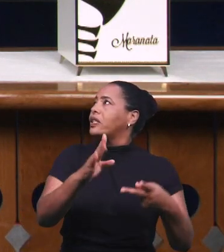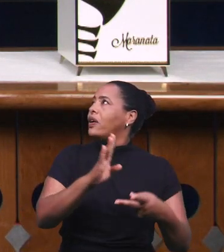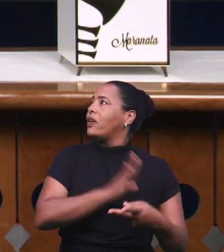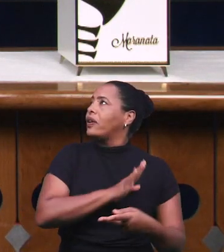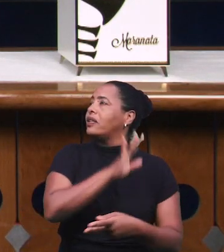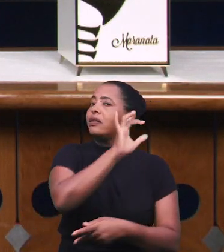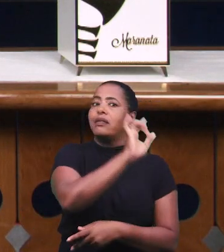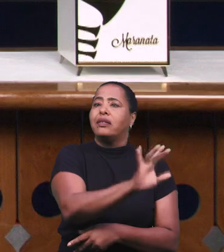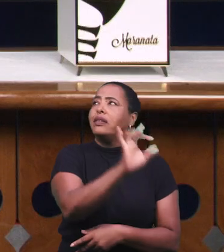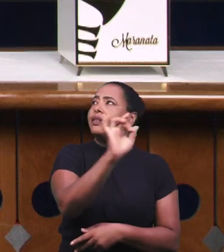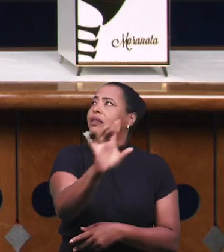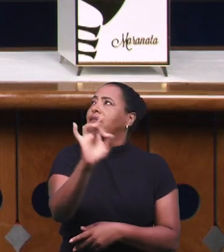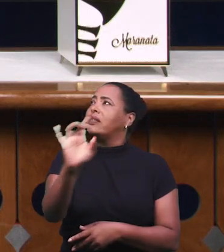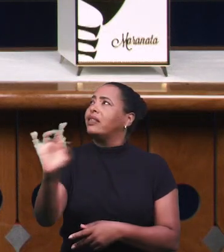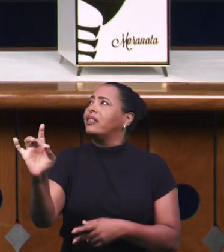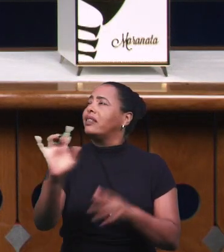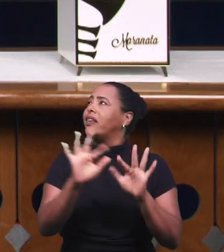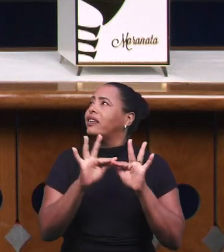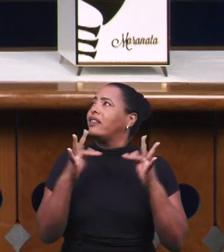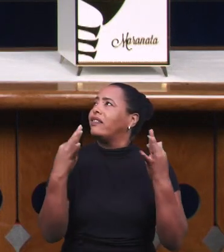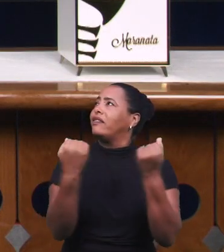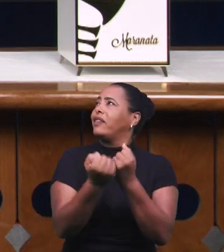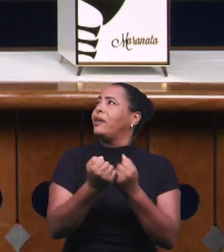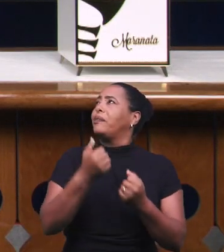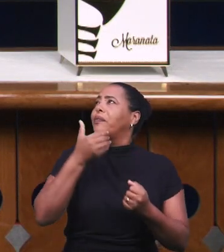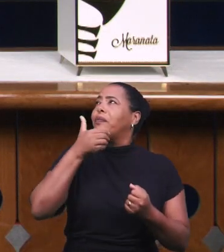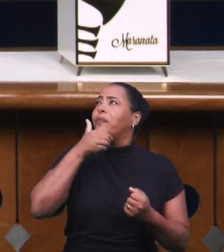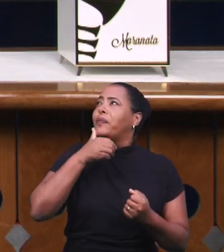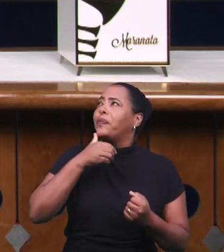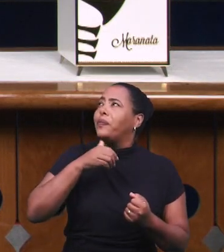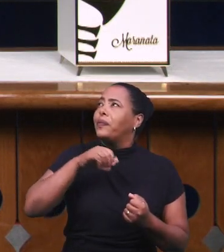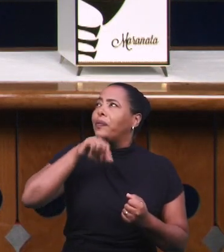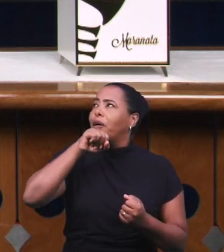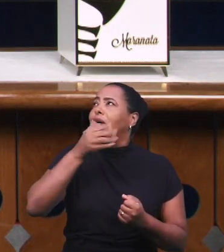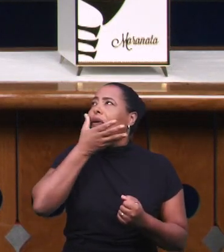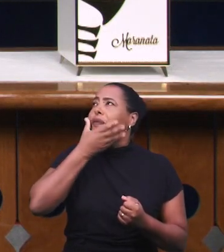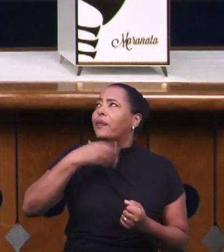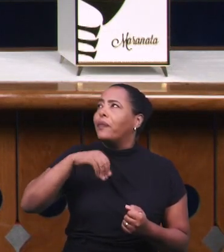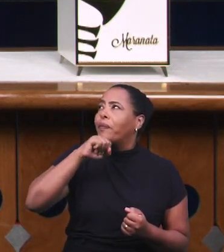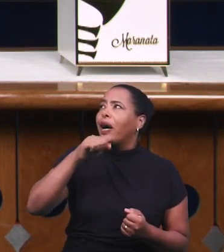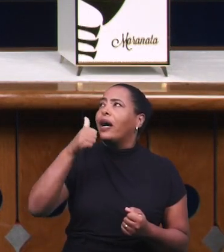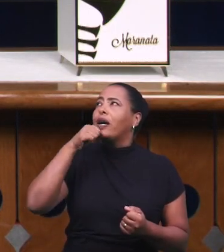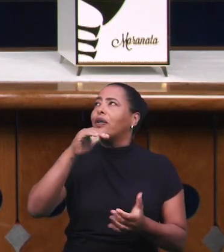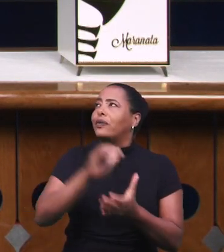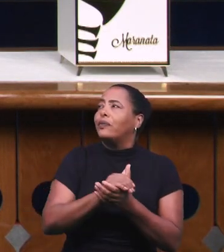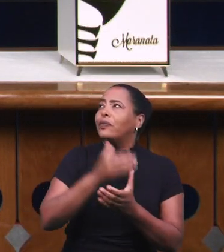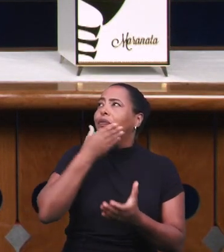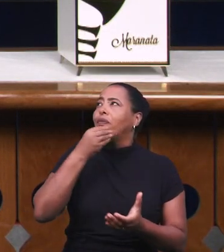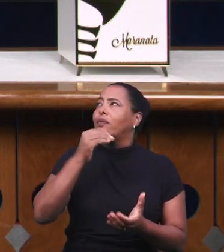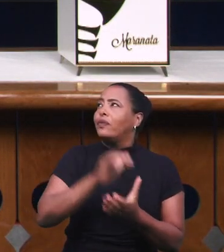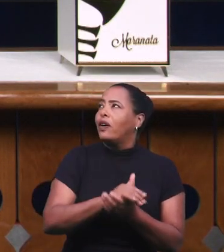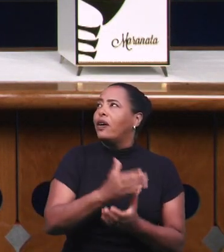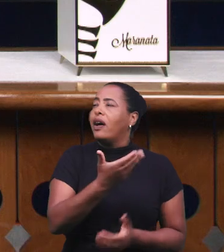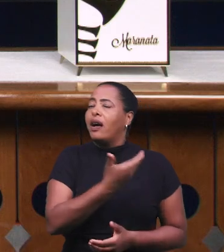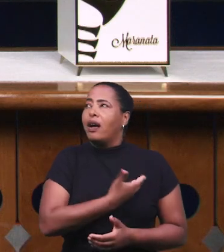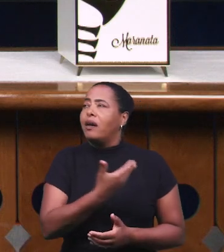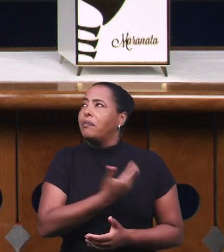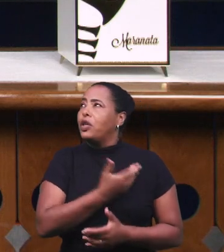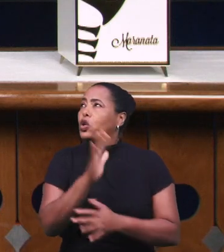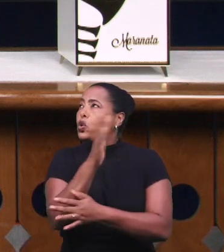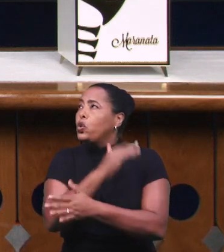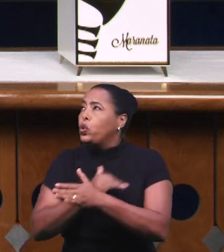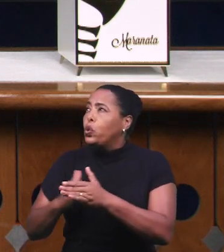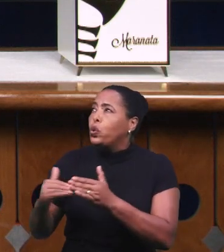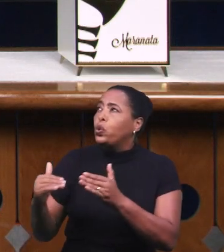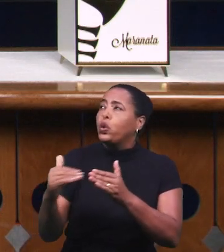um, familiar, pai, mãe, esposo, esposa, amigos, todos que participam